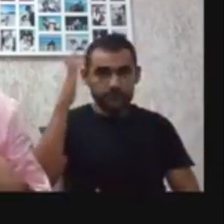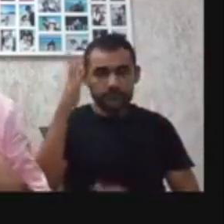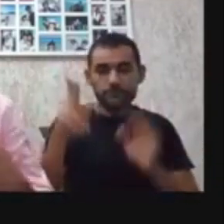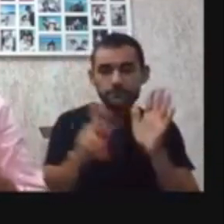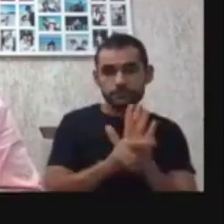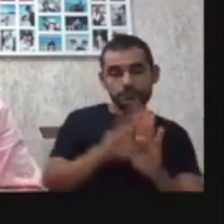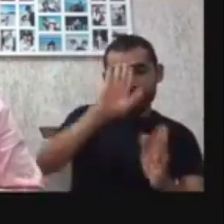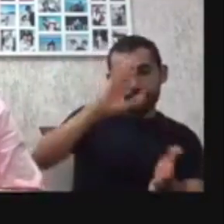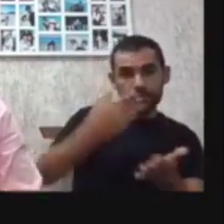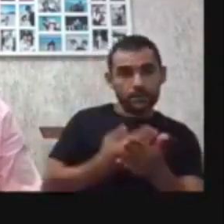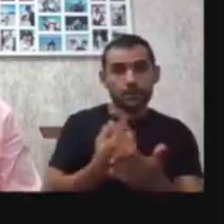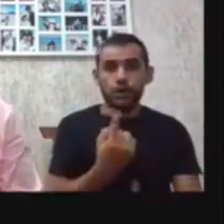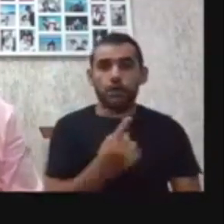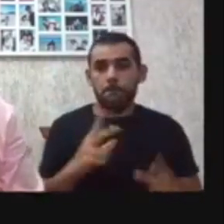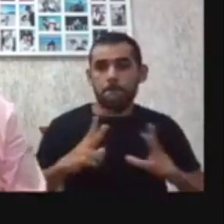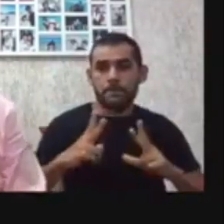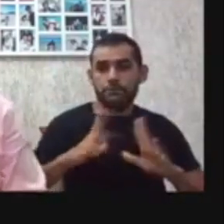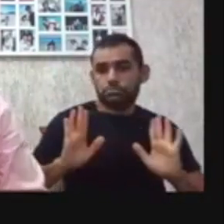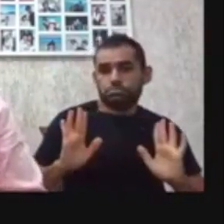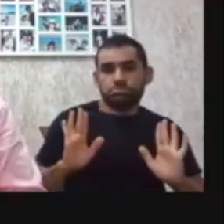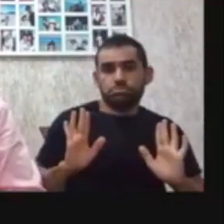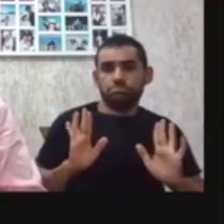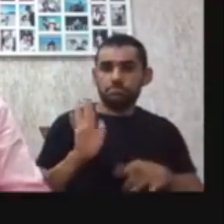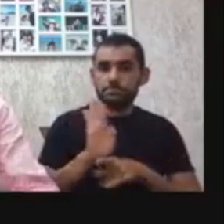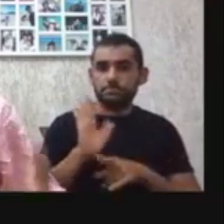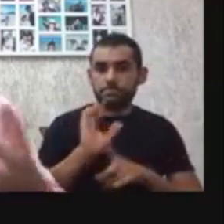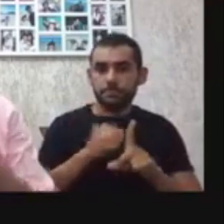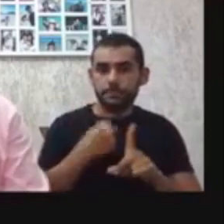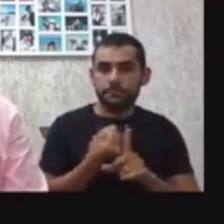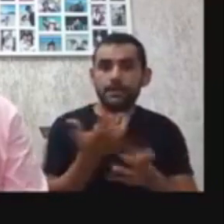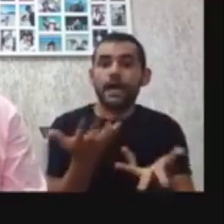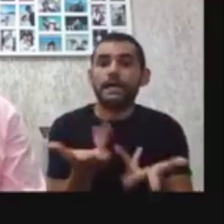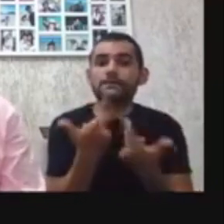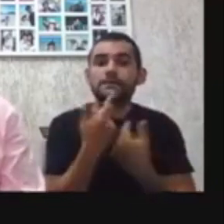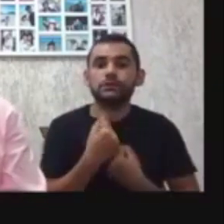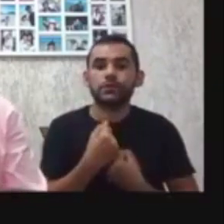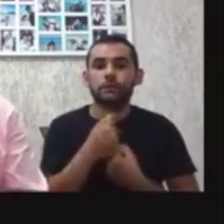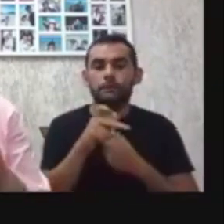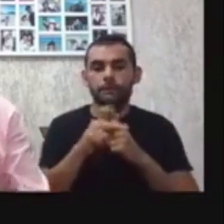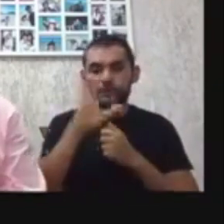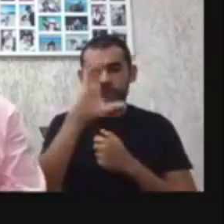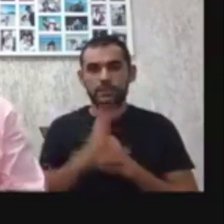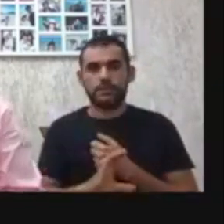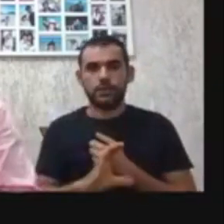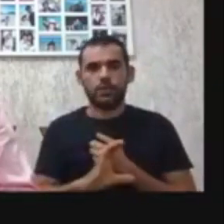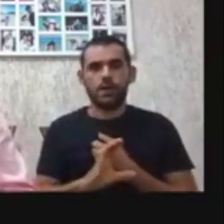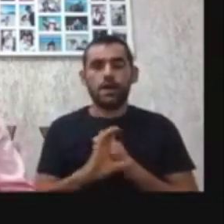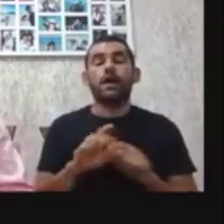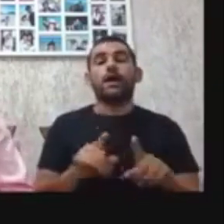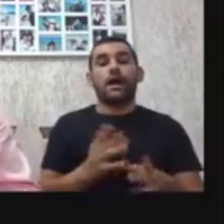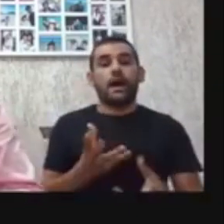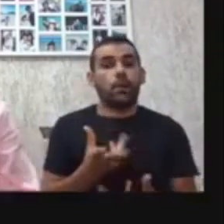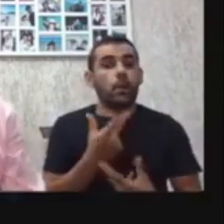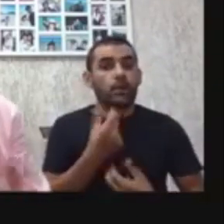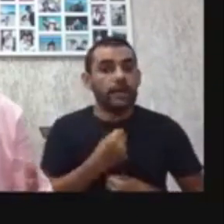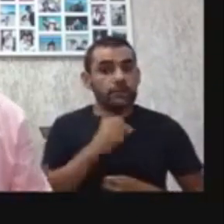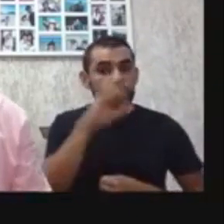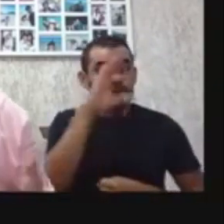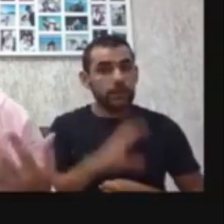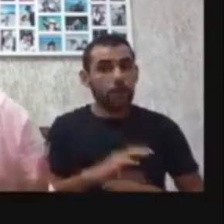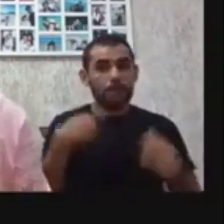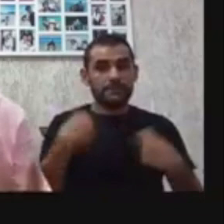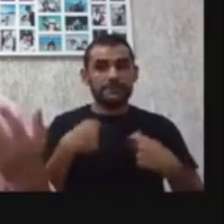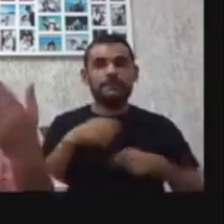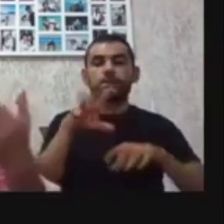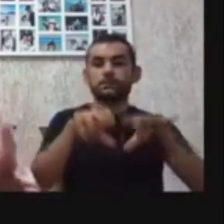crenças, sabe? E a assistência social, ela precisa acolher o cidadão. Mas além de acolher o cidadão, ela precisa